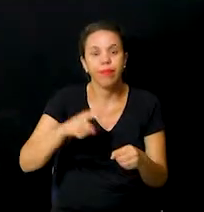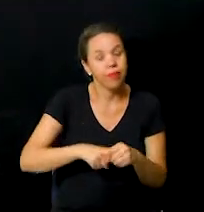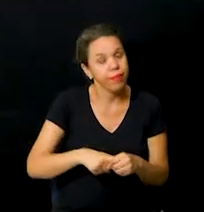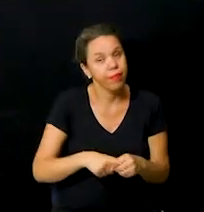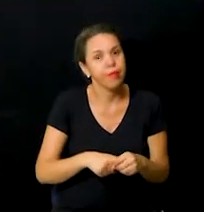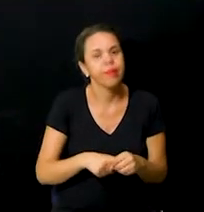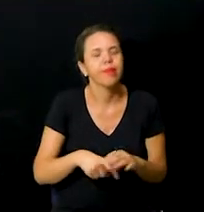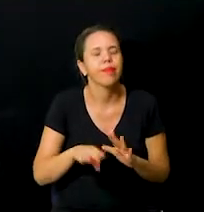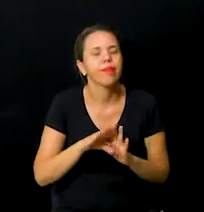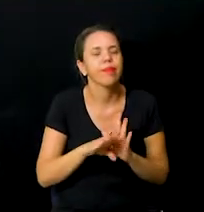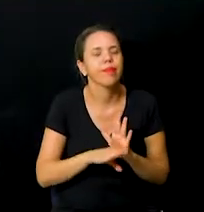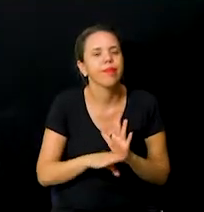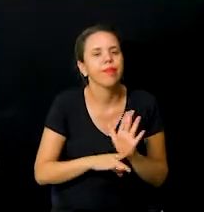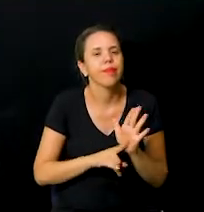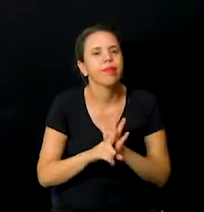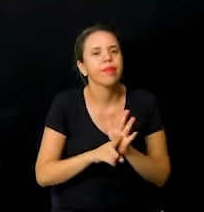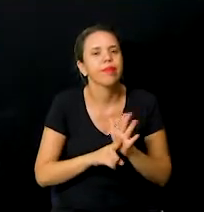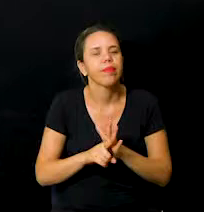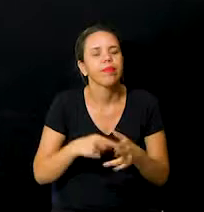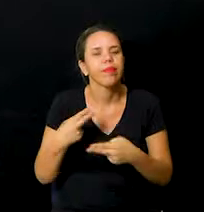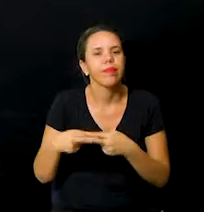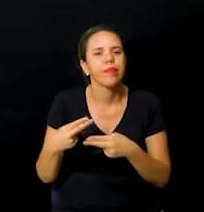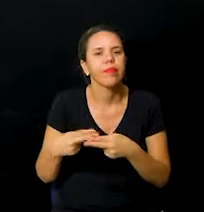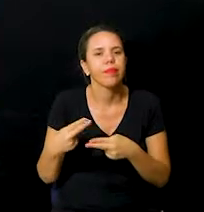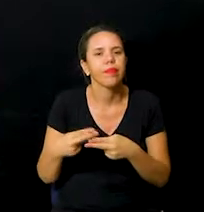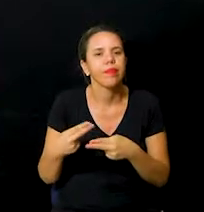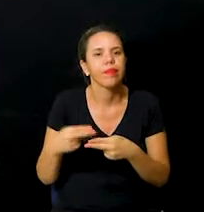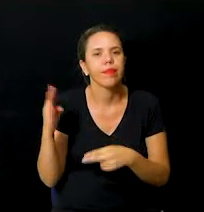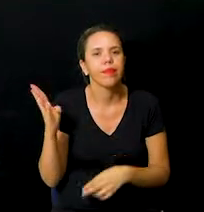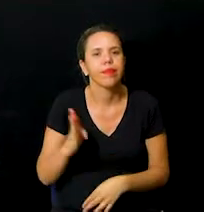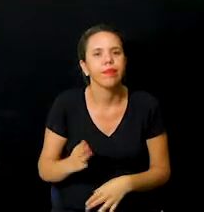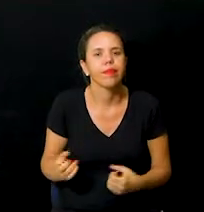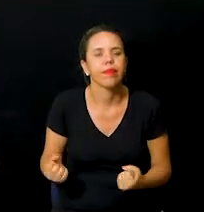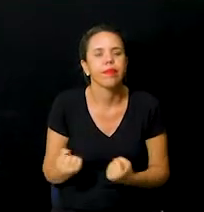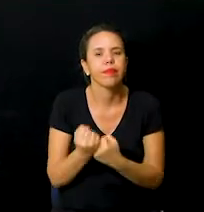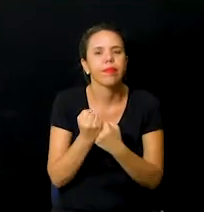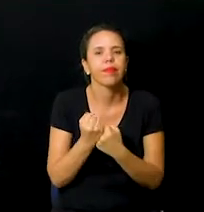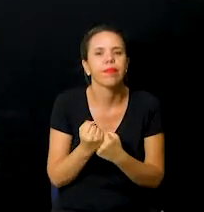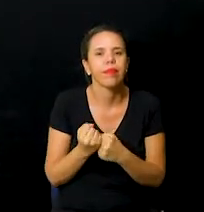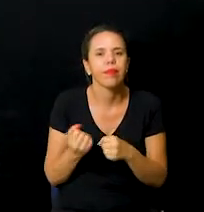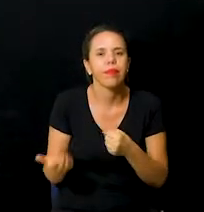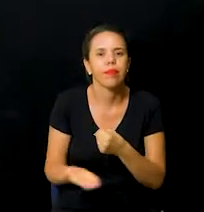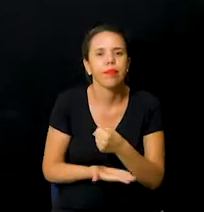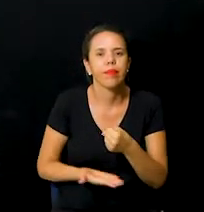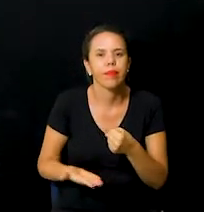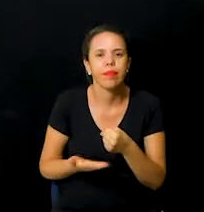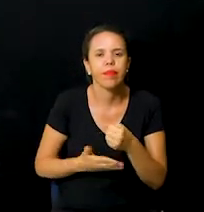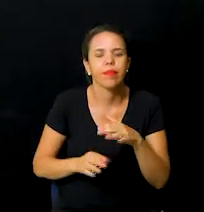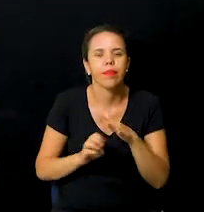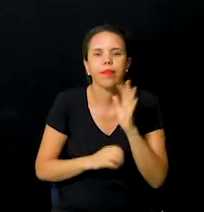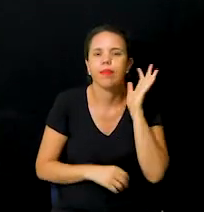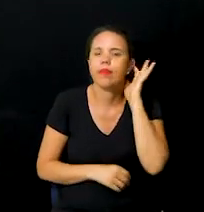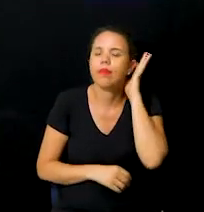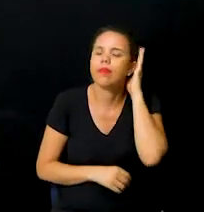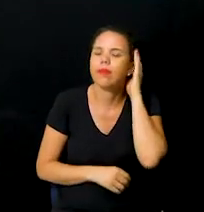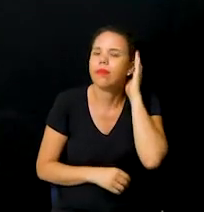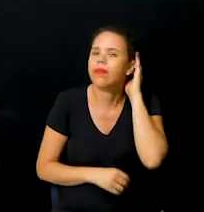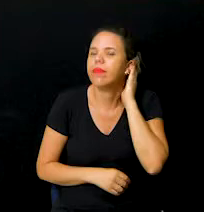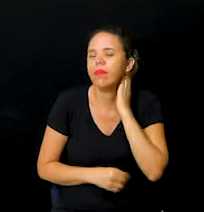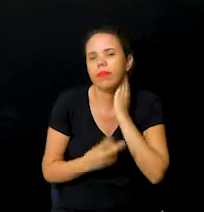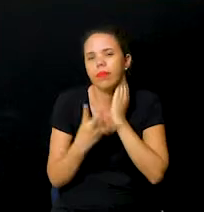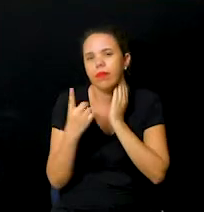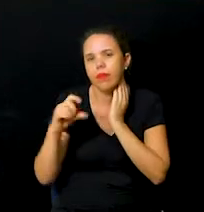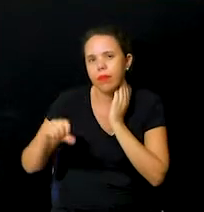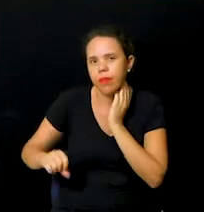De volta com o Ser Empreendedor e de acordo com o SEBRAE, o Serviço Brasileiro de Apoio às Micro e Pequenas